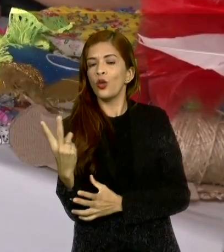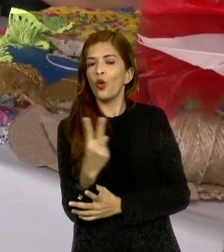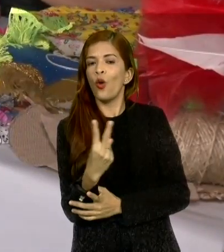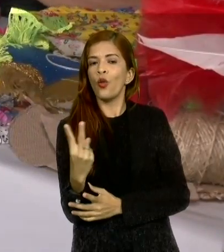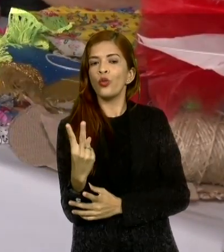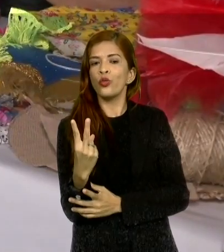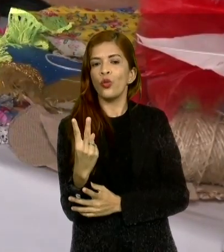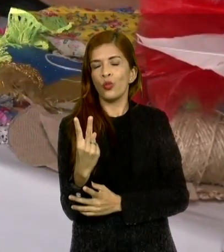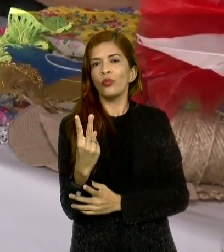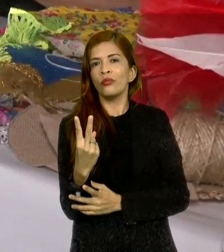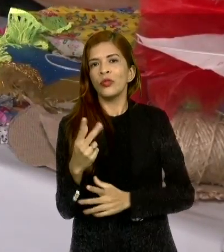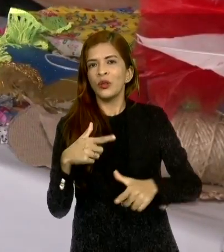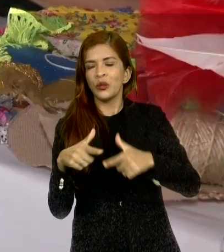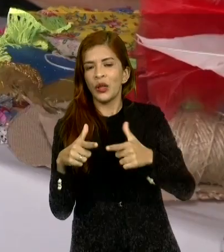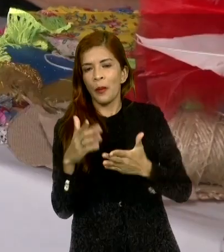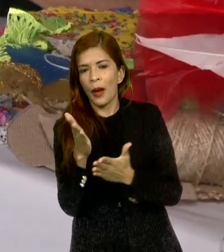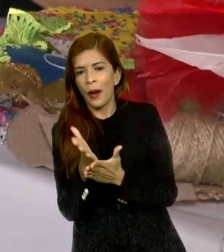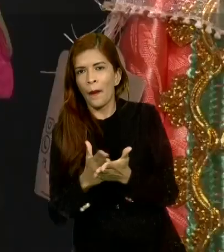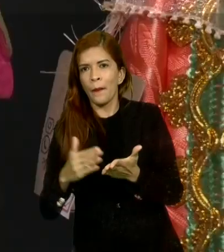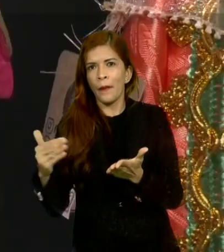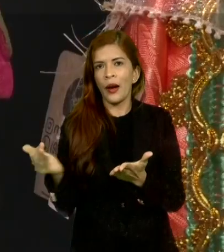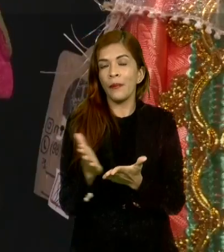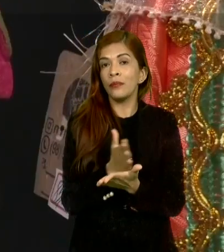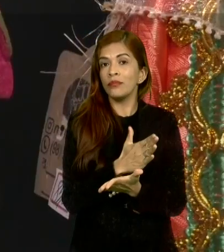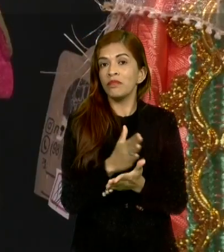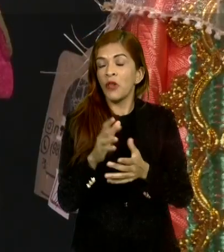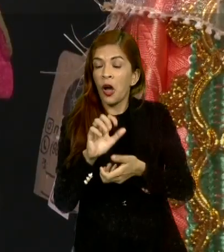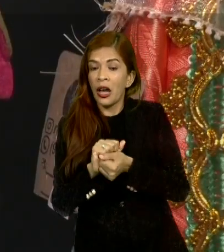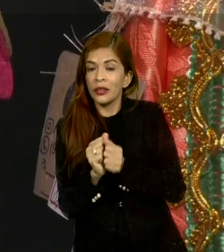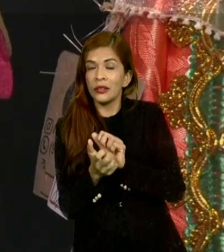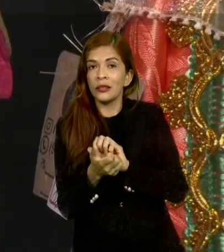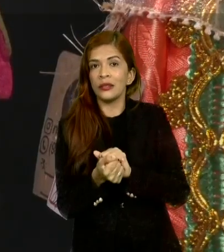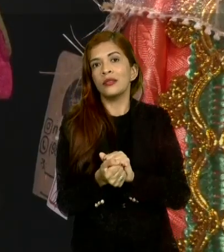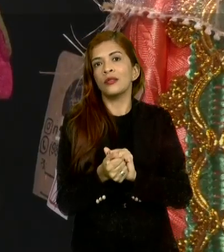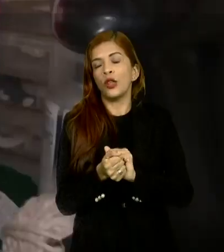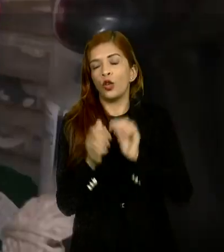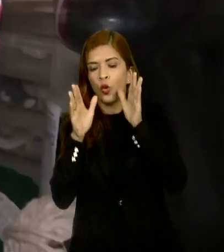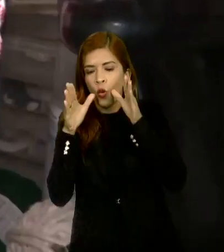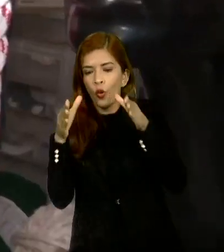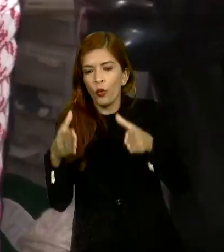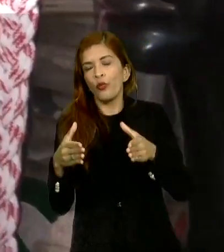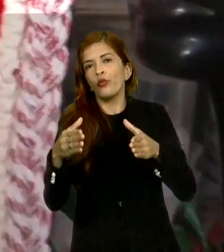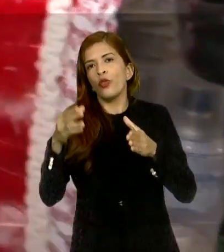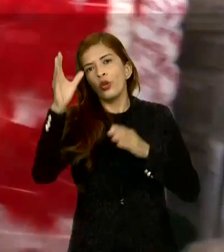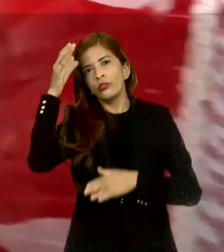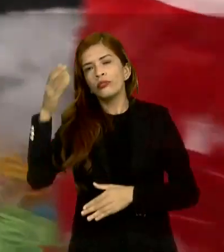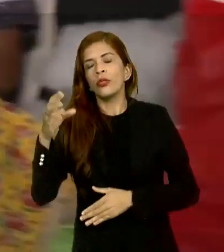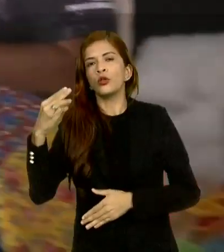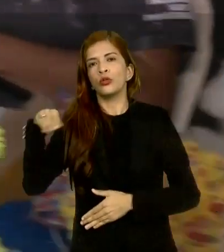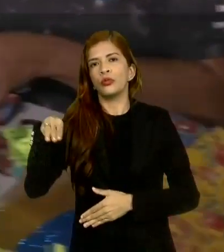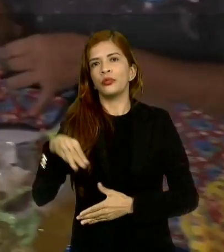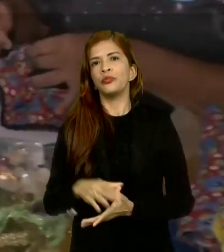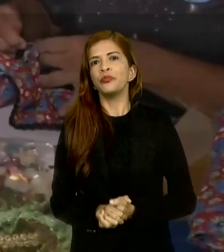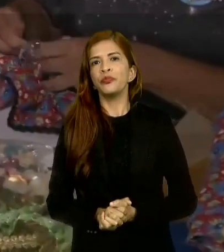e conquistas da produção do artesanato voltado para a cultura maranhense.